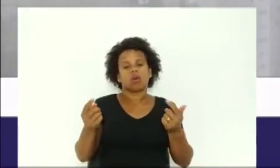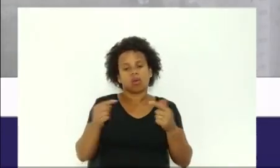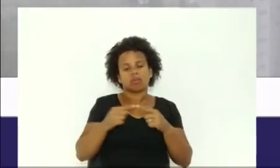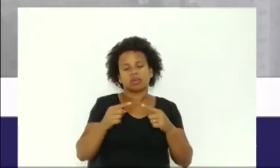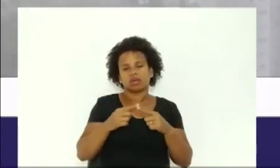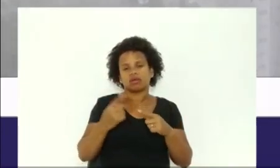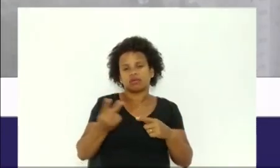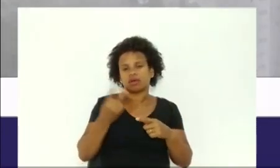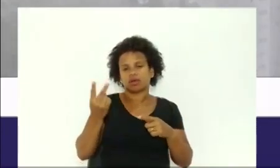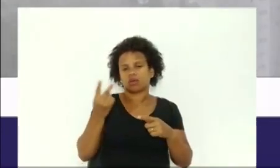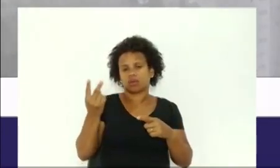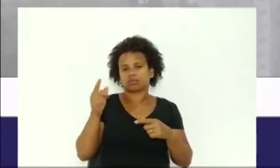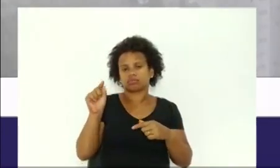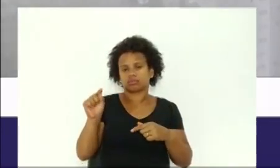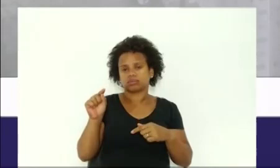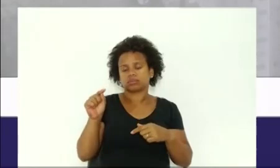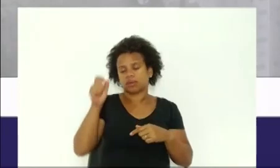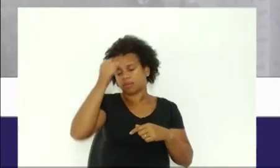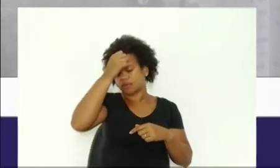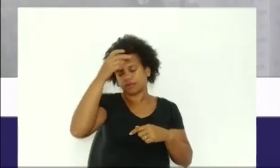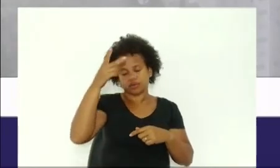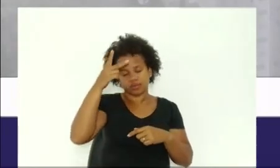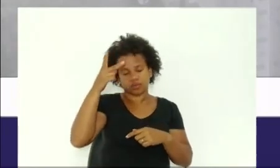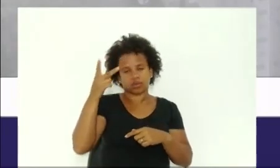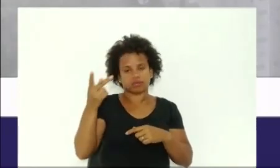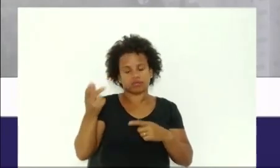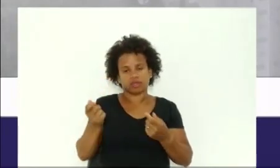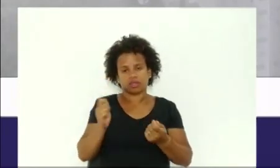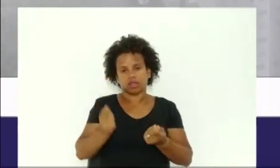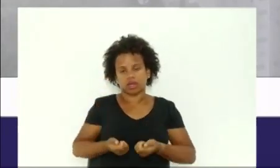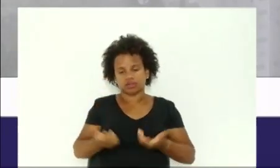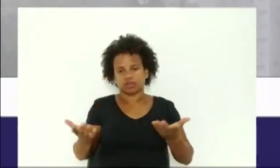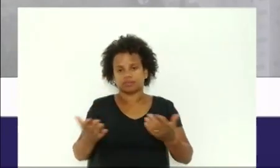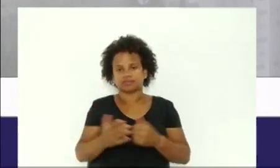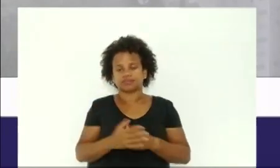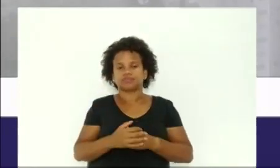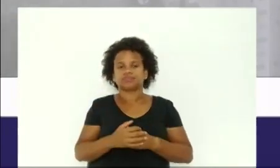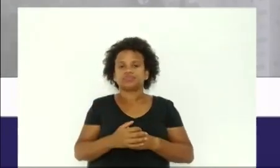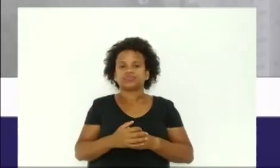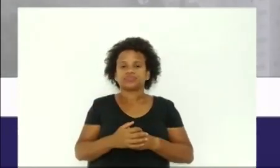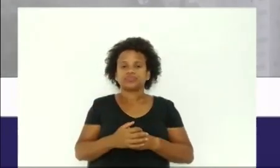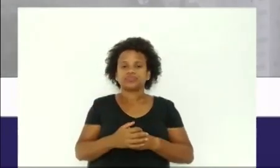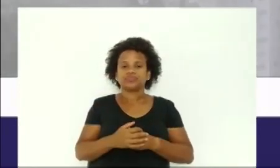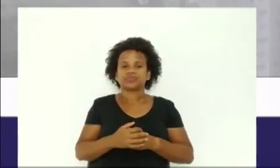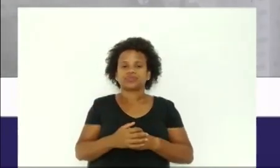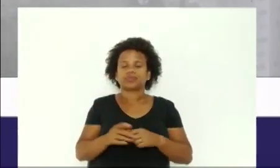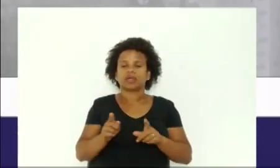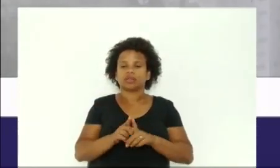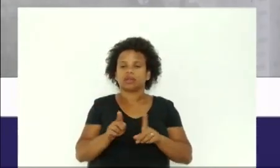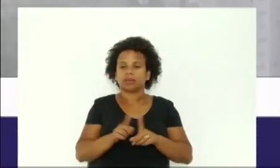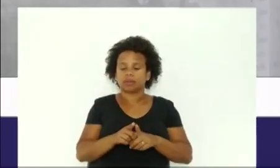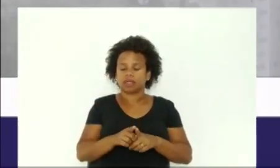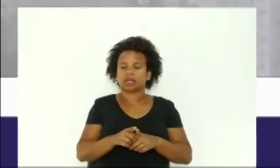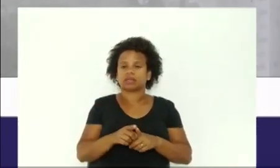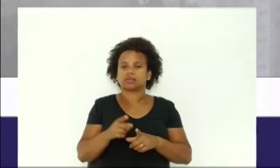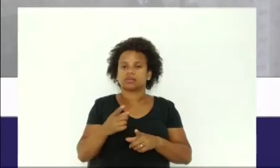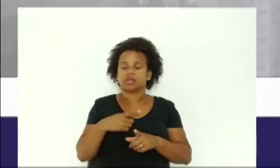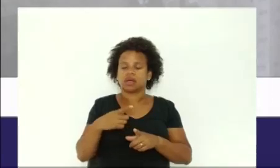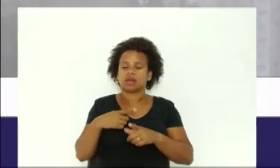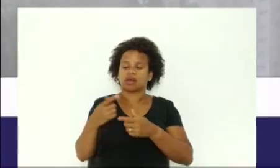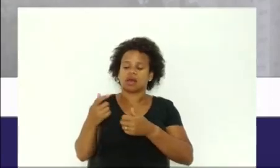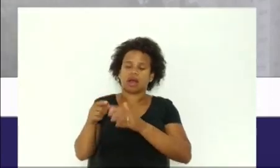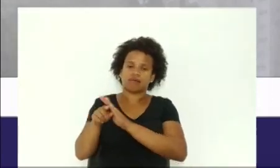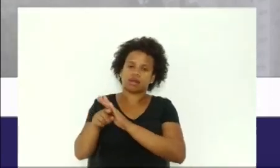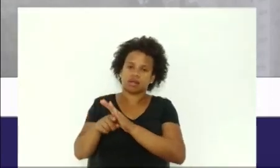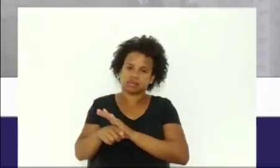que o munícipe está doando para a cidade de Botucatu, né? Então, nós temos também aqui toda a avaliação do ponto de